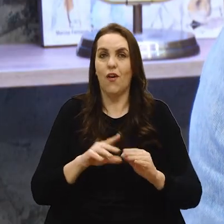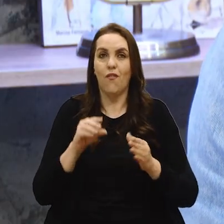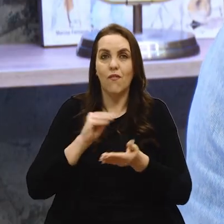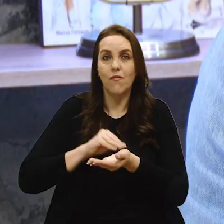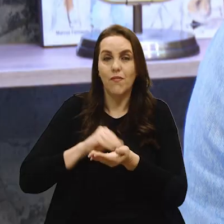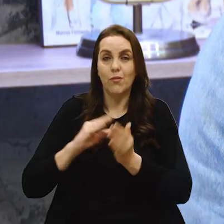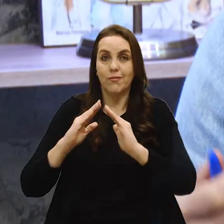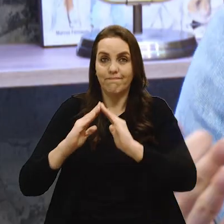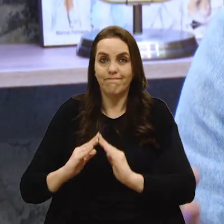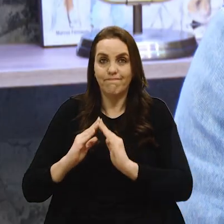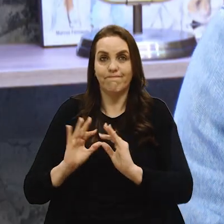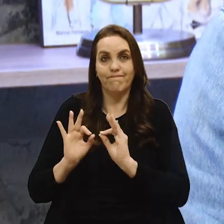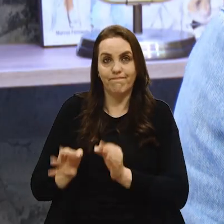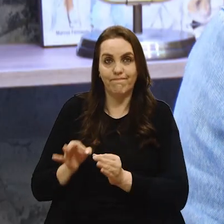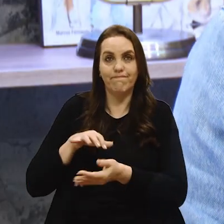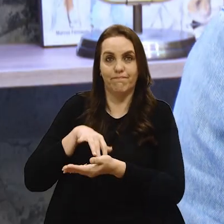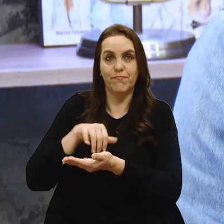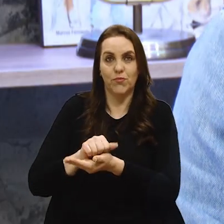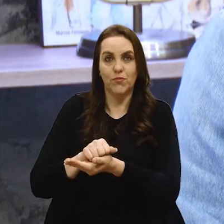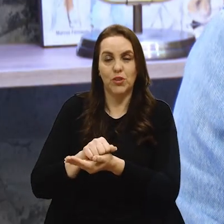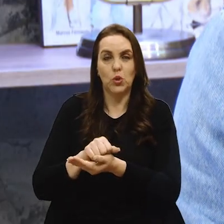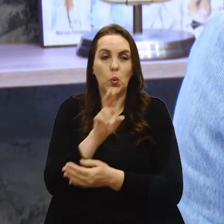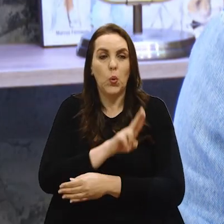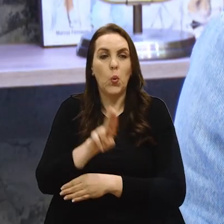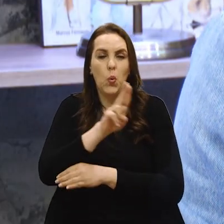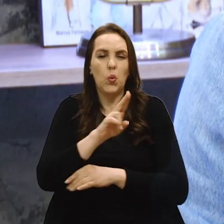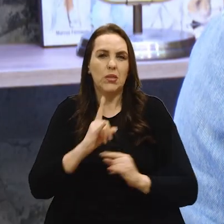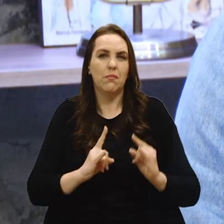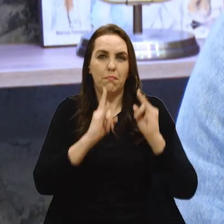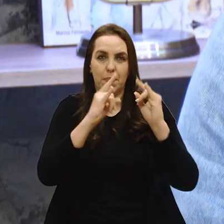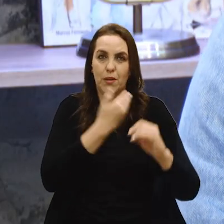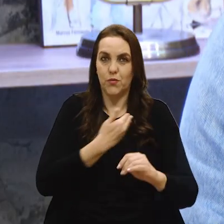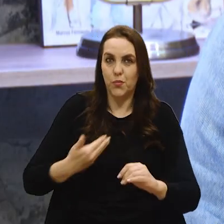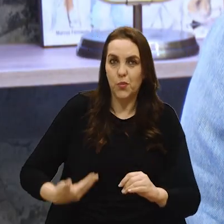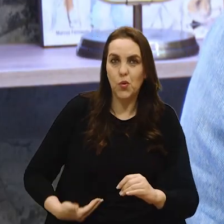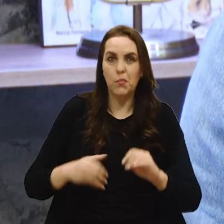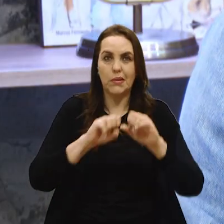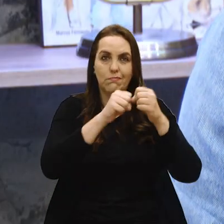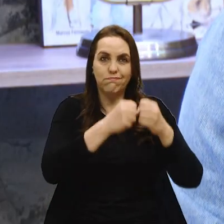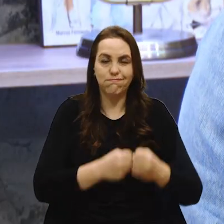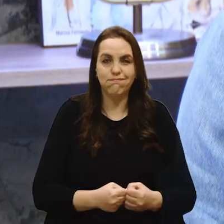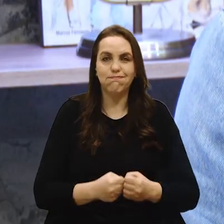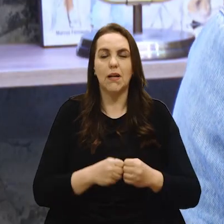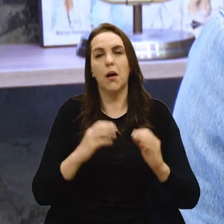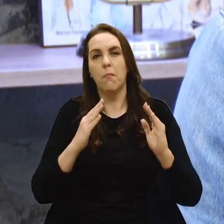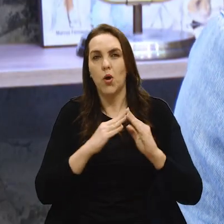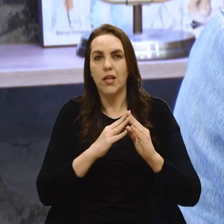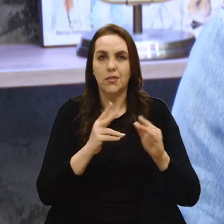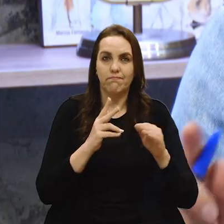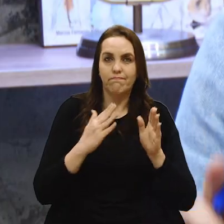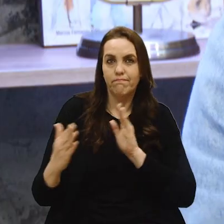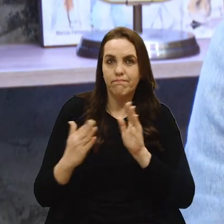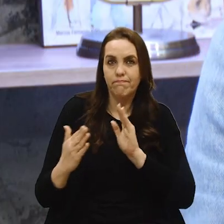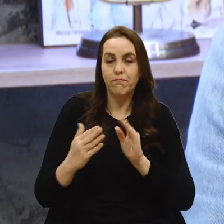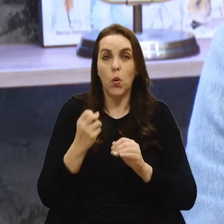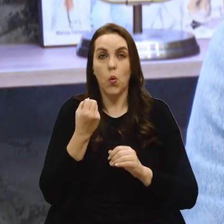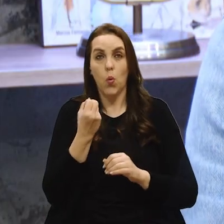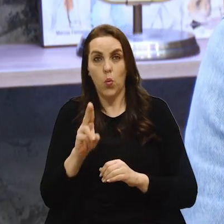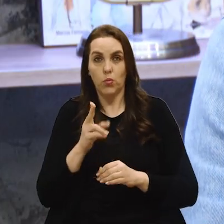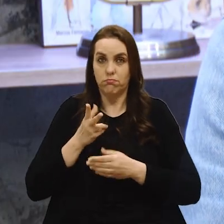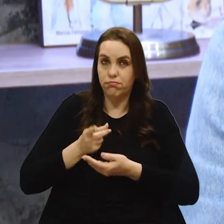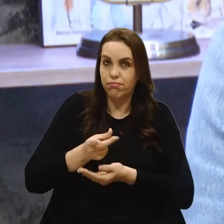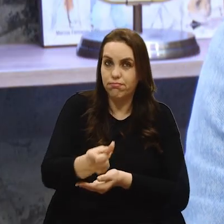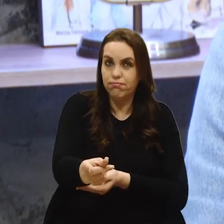convencional regular. Utilizam espaços públicos ou áreas degradadas como moradia temporária ou permanente. E